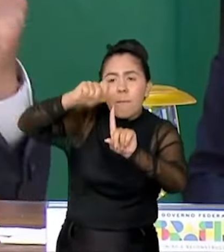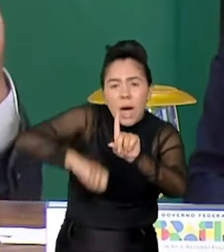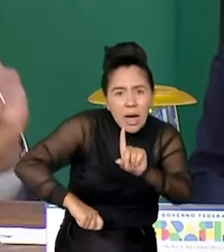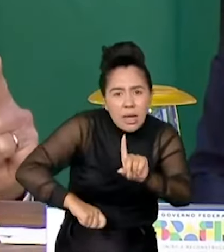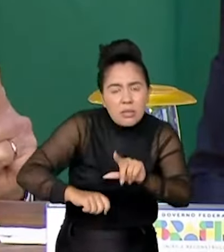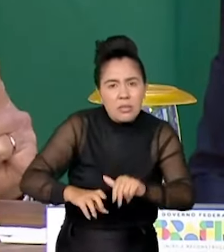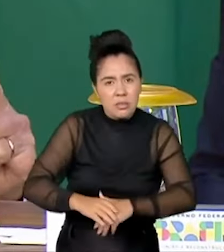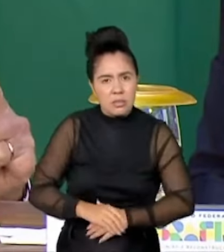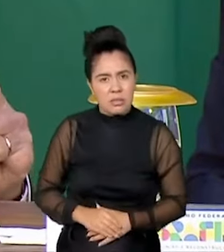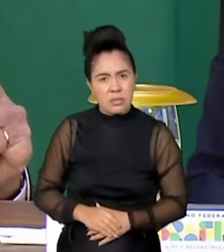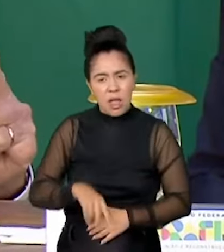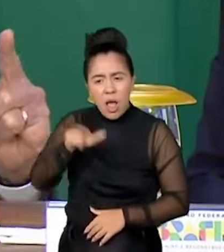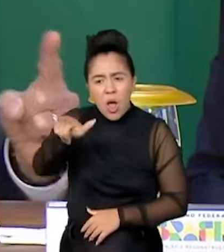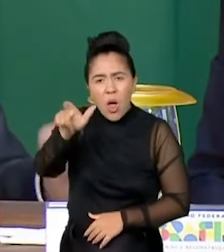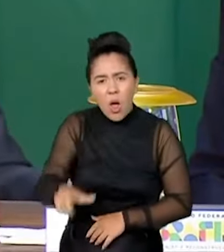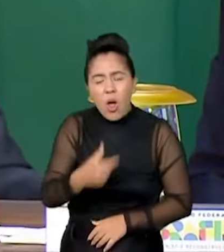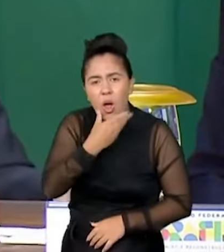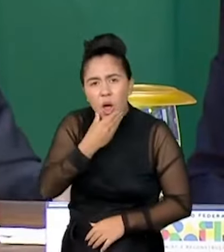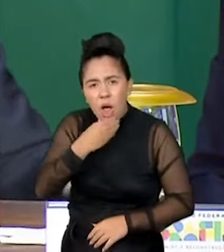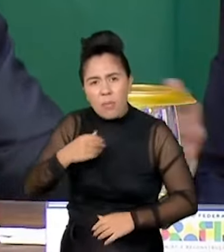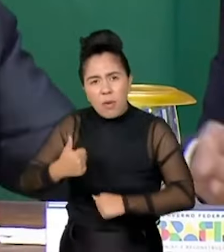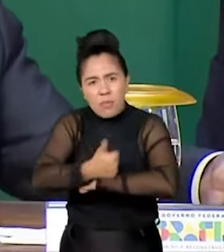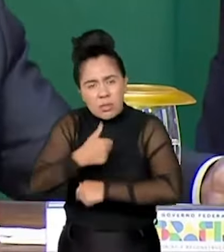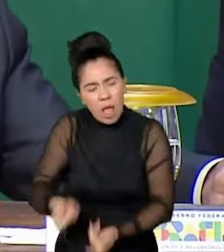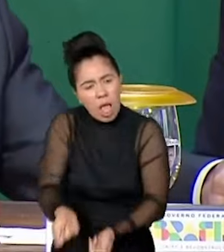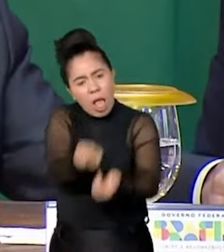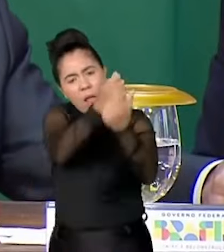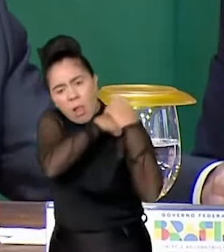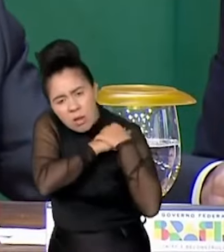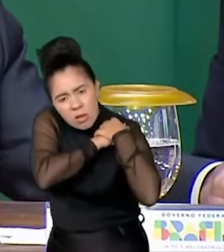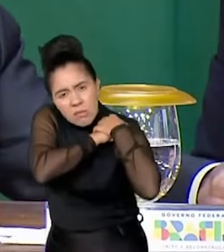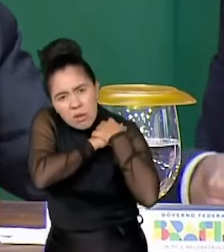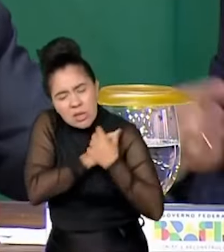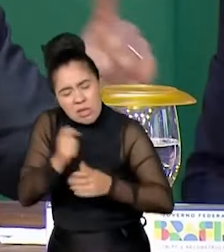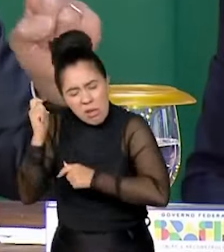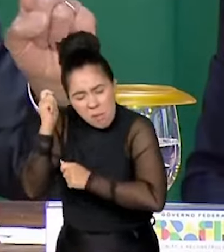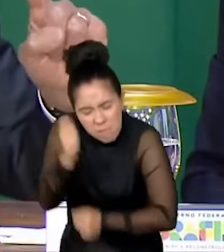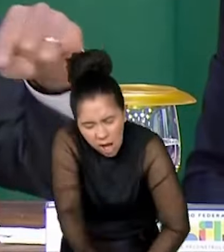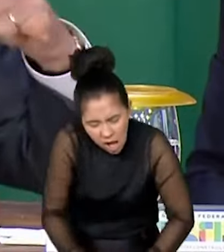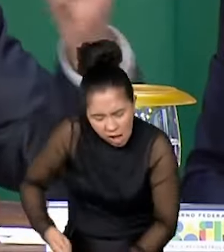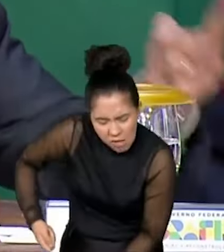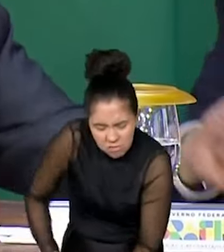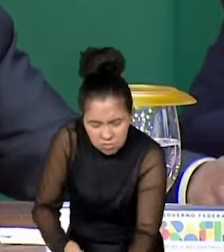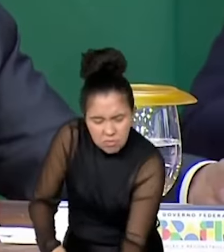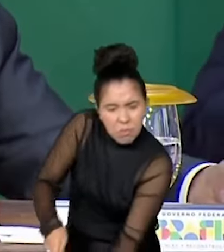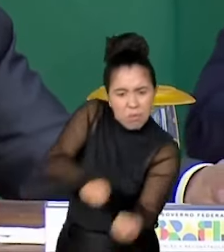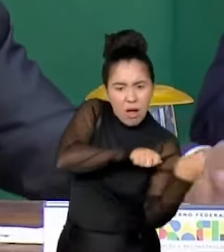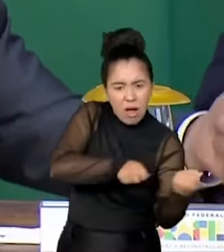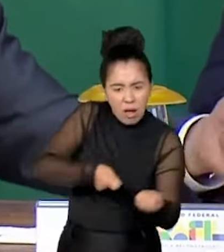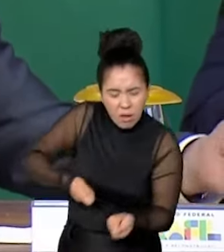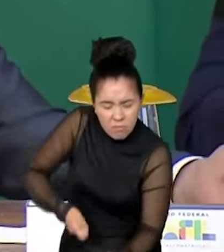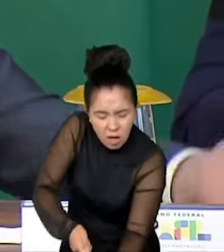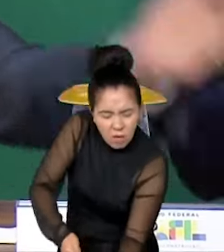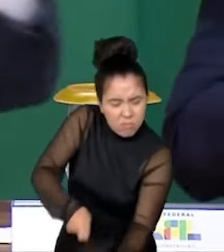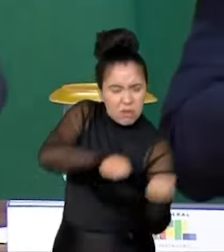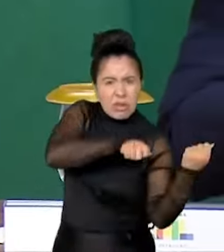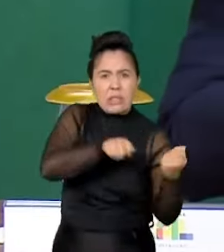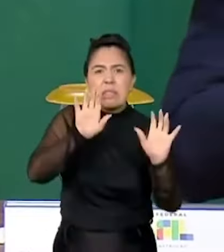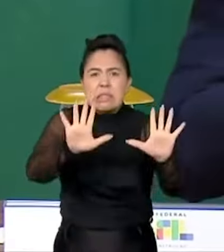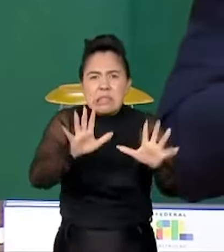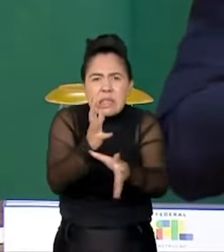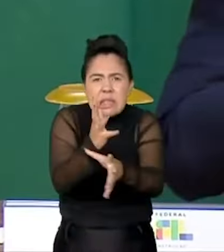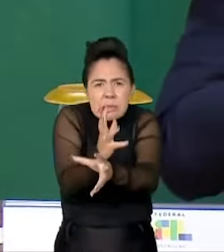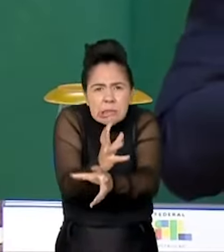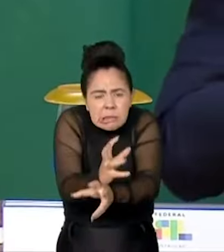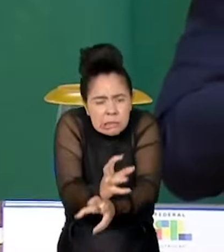pá e com uma enxada tirar a terra de um canto, jogar no outro, e, se tivesse continuidade da seca, trazia a